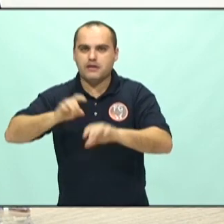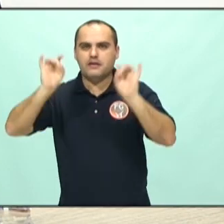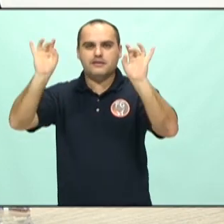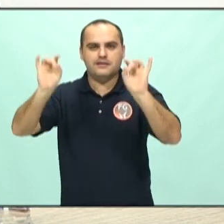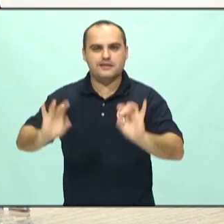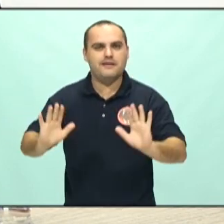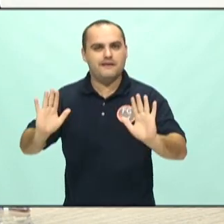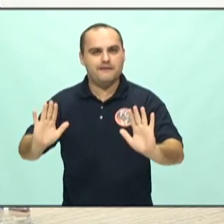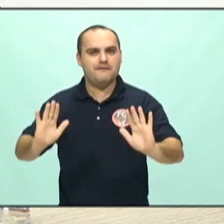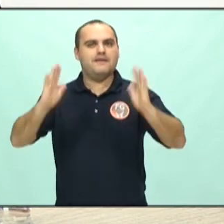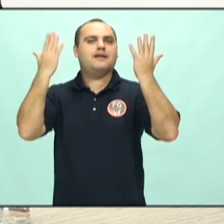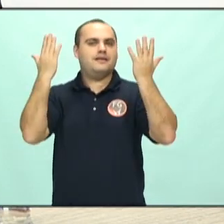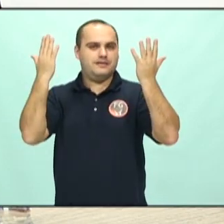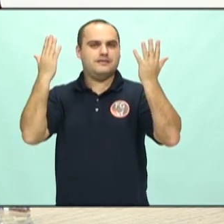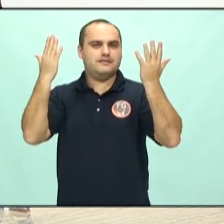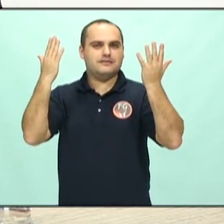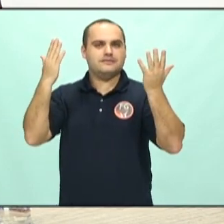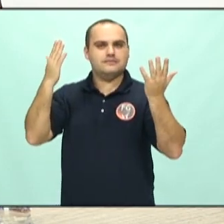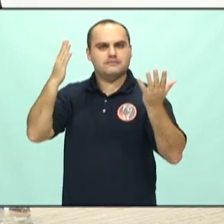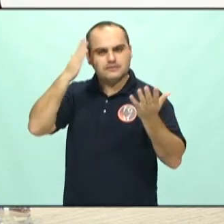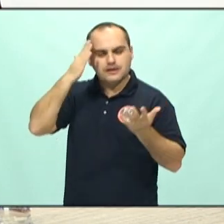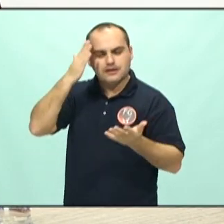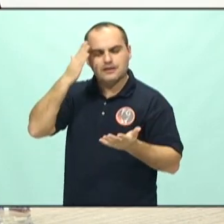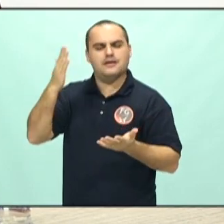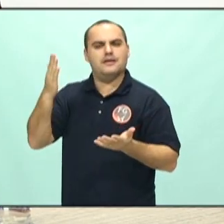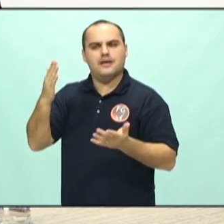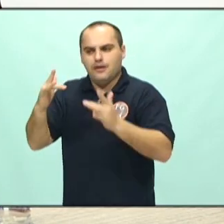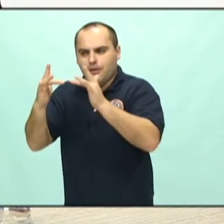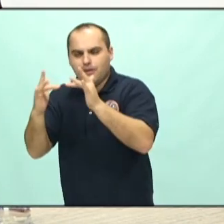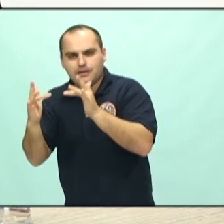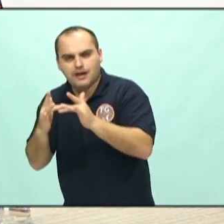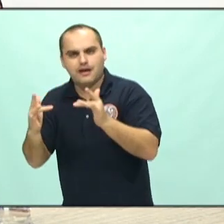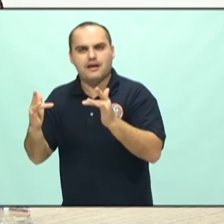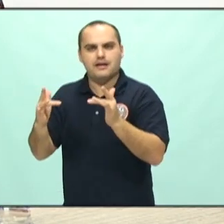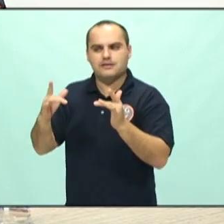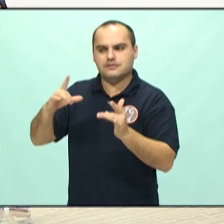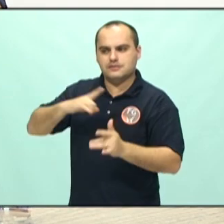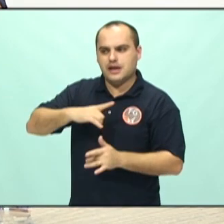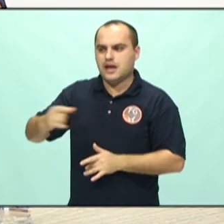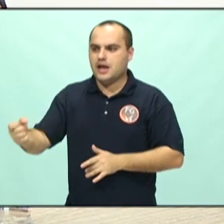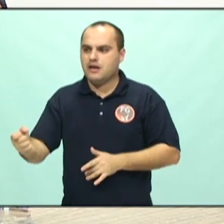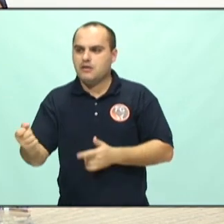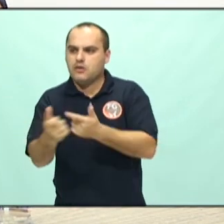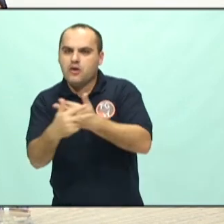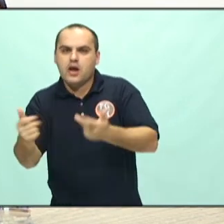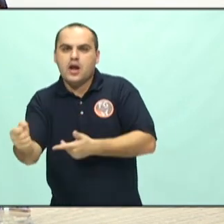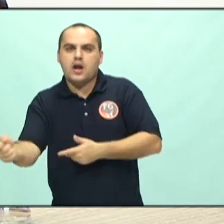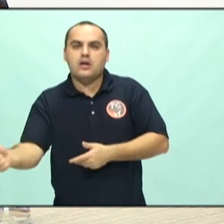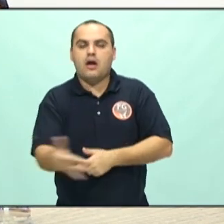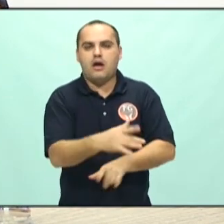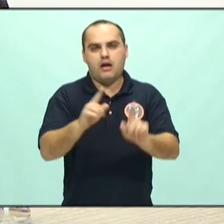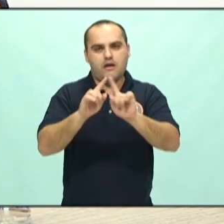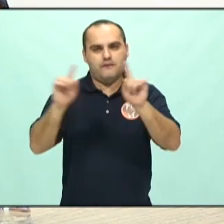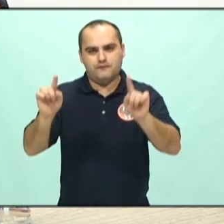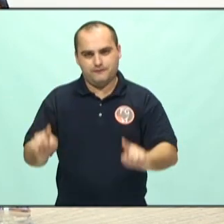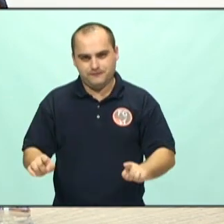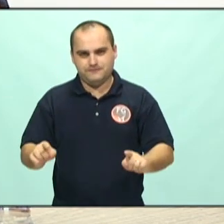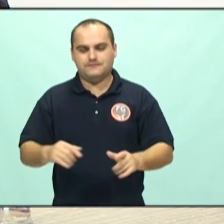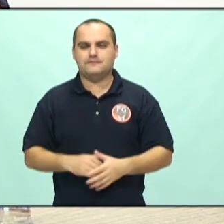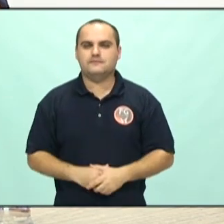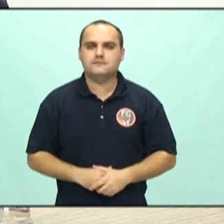festivo, para interagir, trazer essa novidade para o servidor. E também